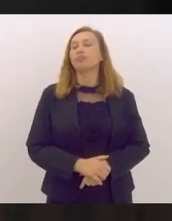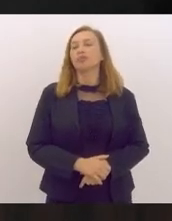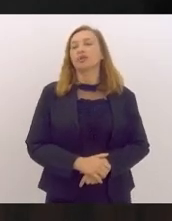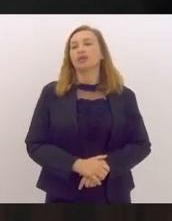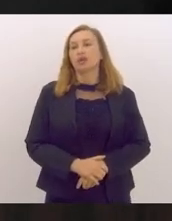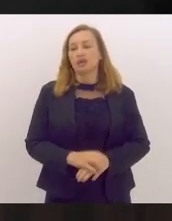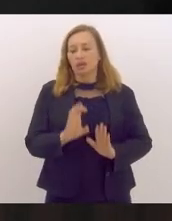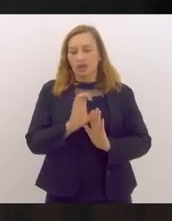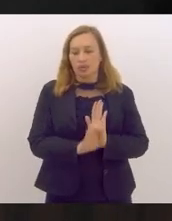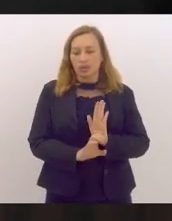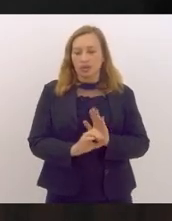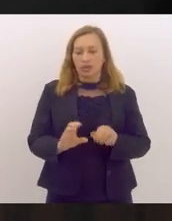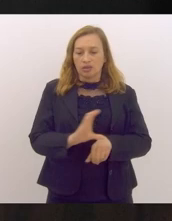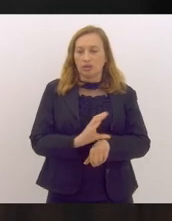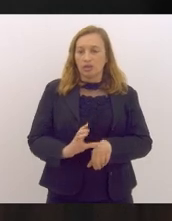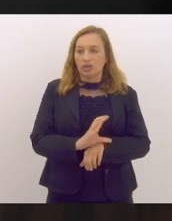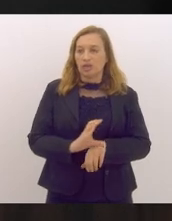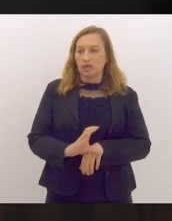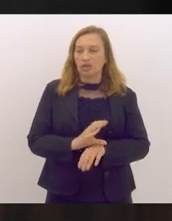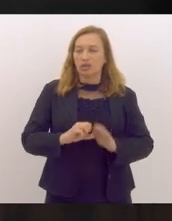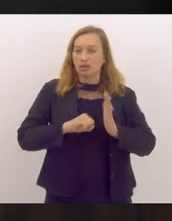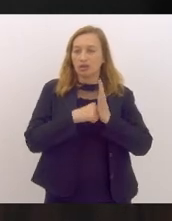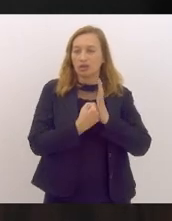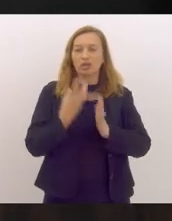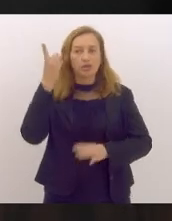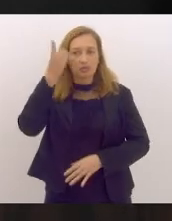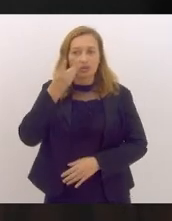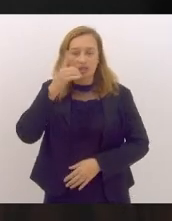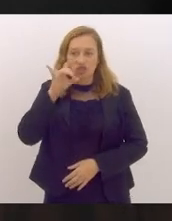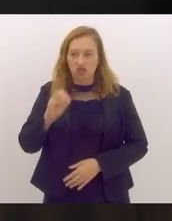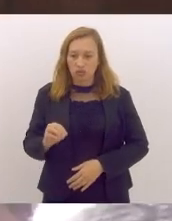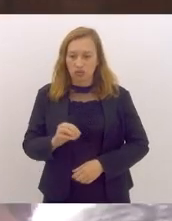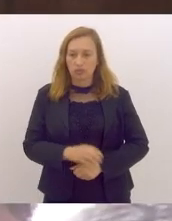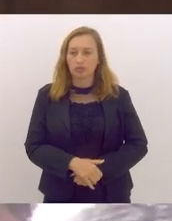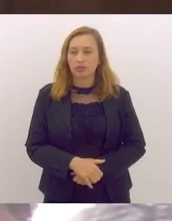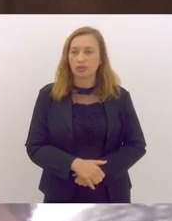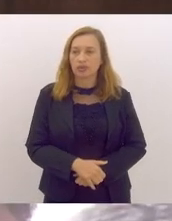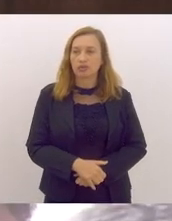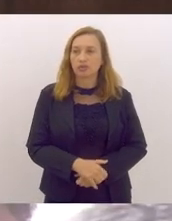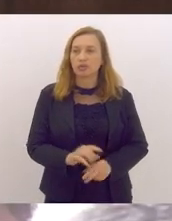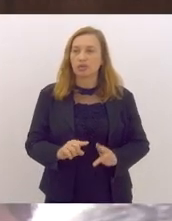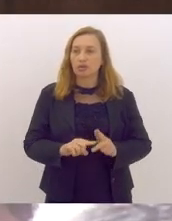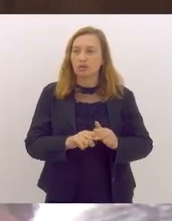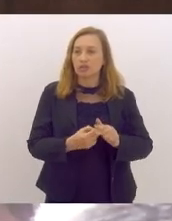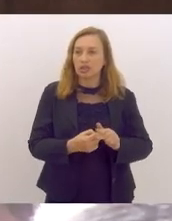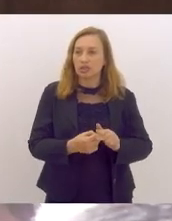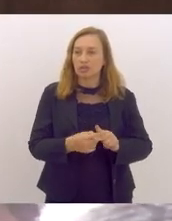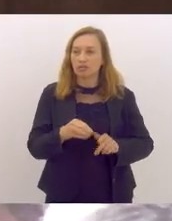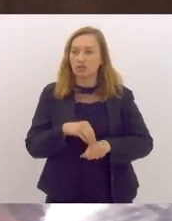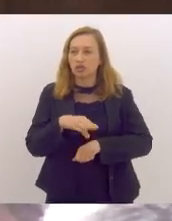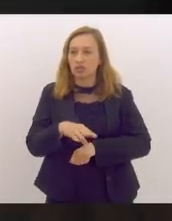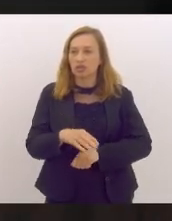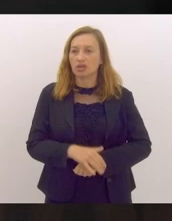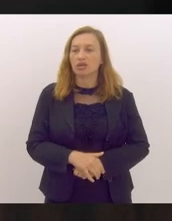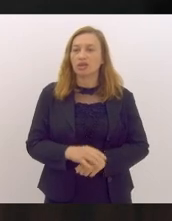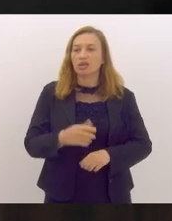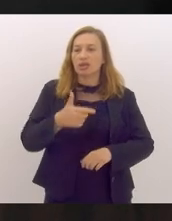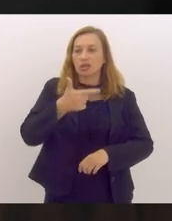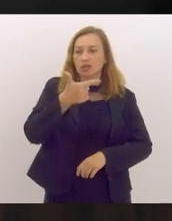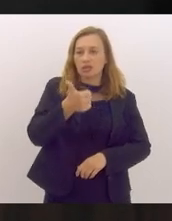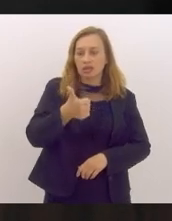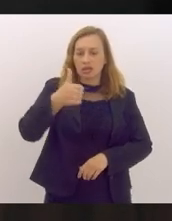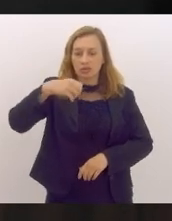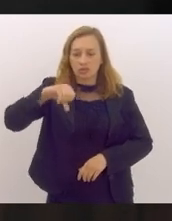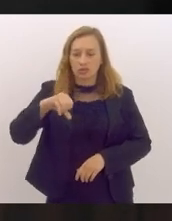de Emendas Condicionais e Vetos. Para emitir parecer, deputado Marcelo Dino. Pela manutenção, saúde e status. 19º da